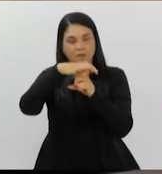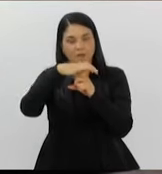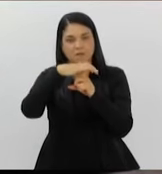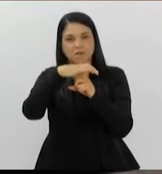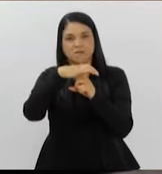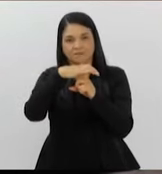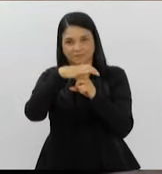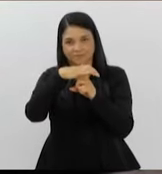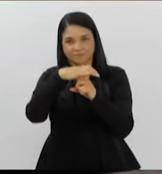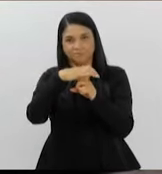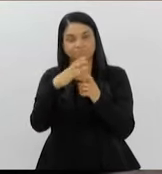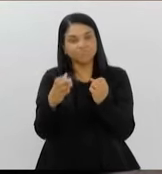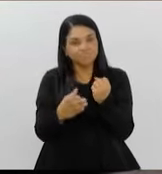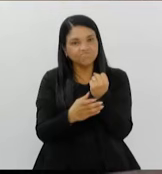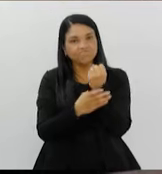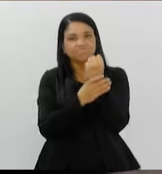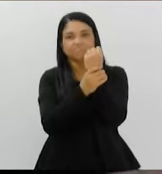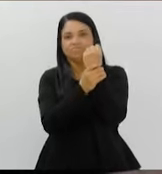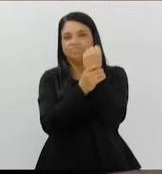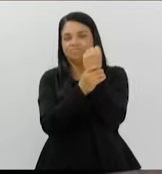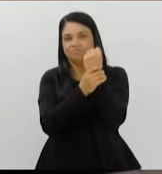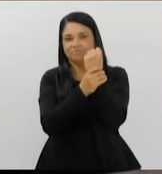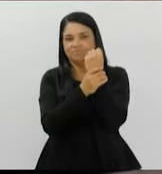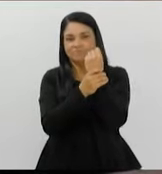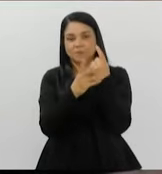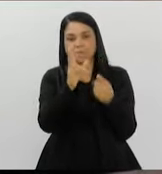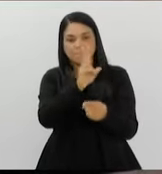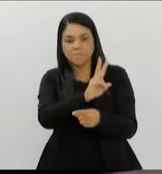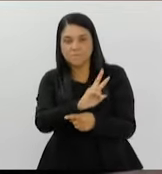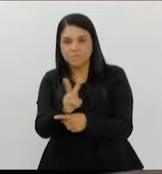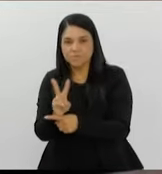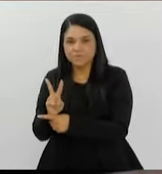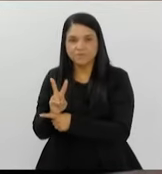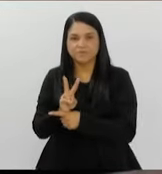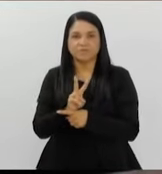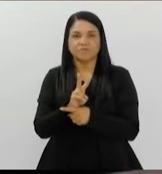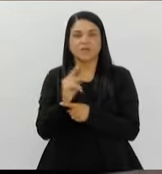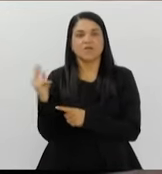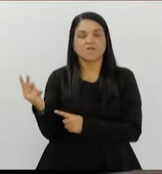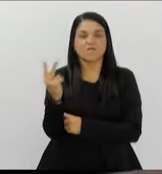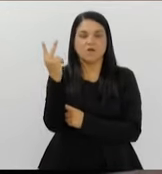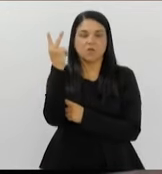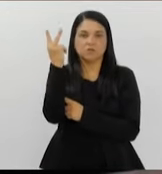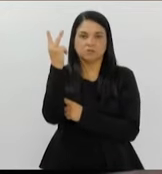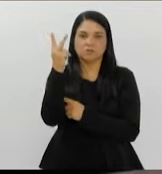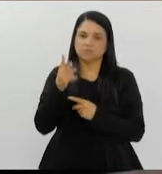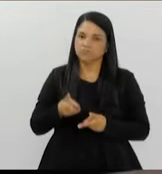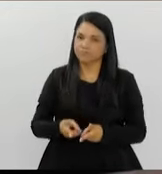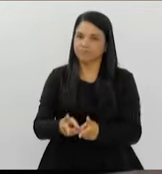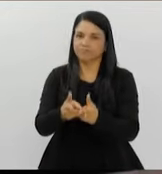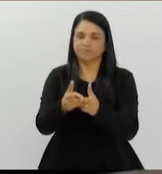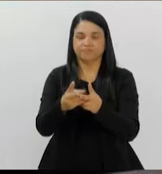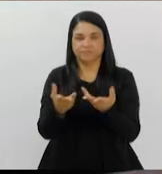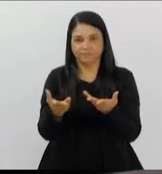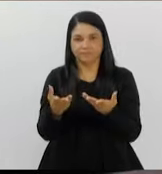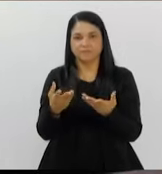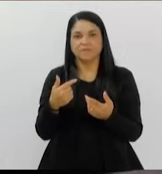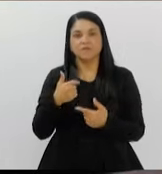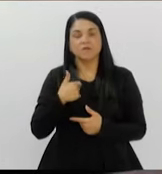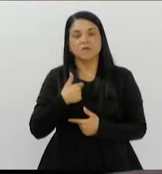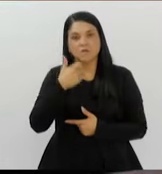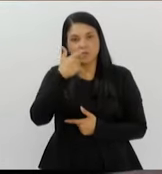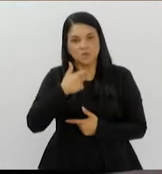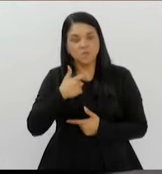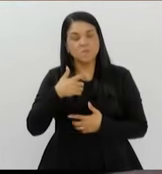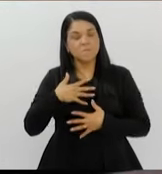importante para garantir a sua preservação e valorização contínua. Eu tenho